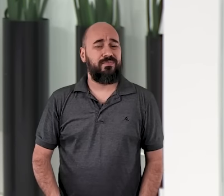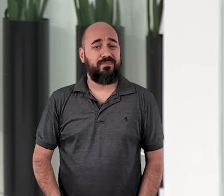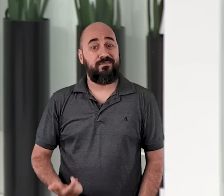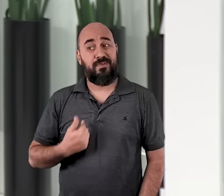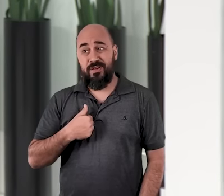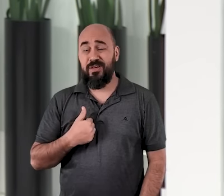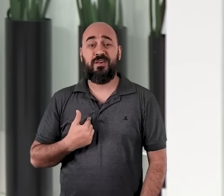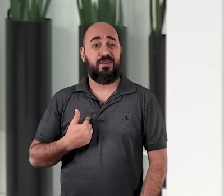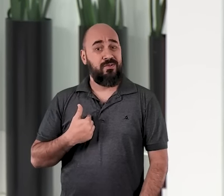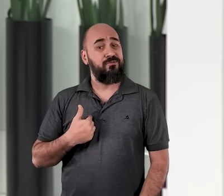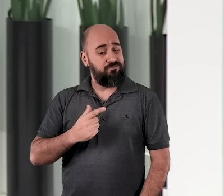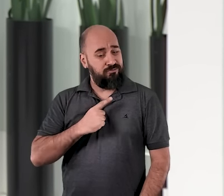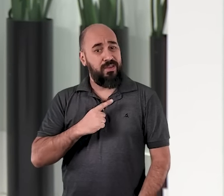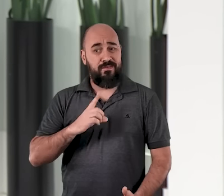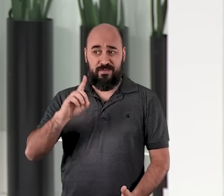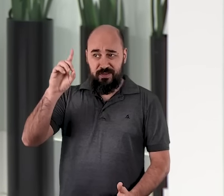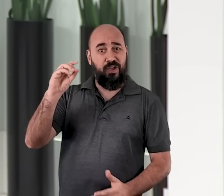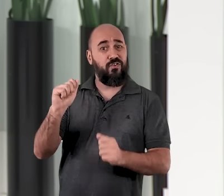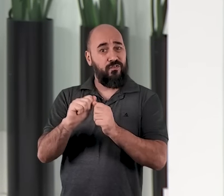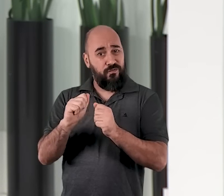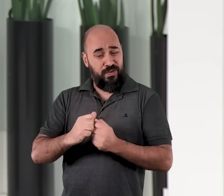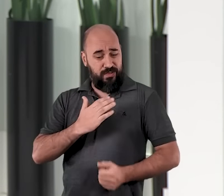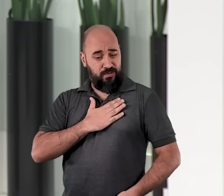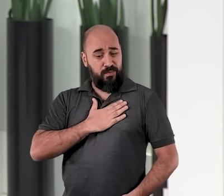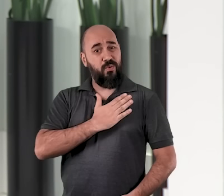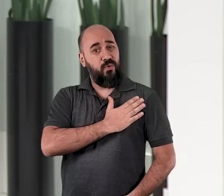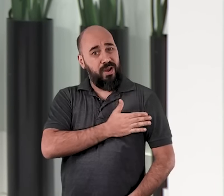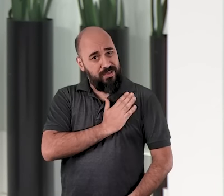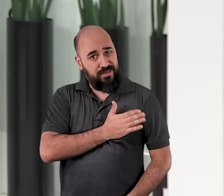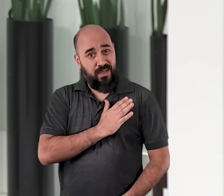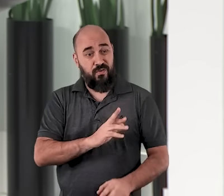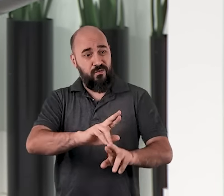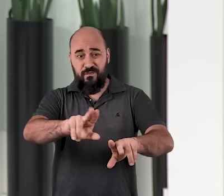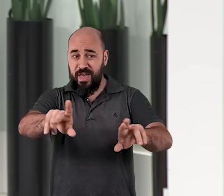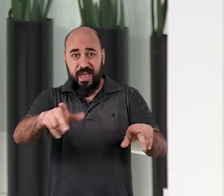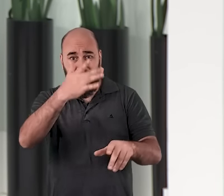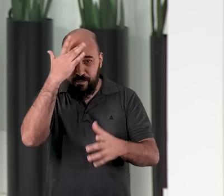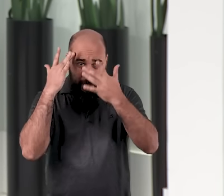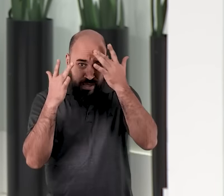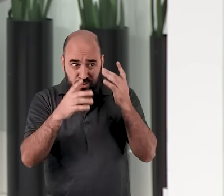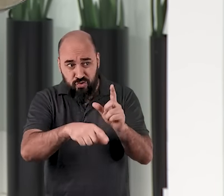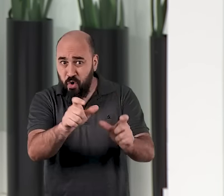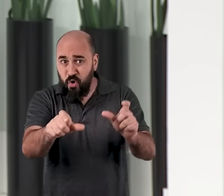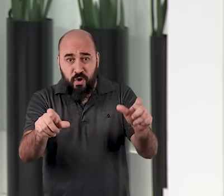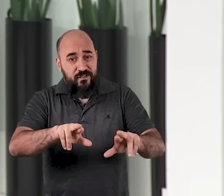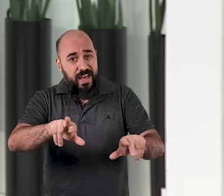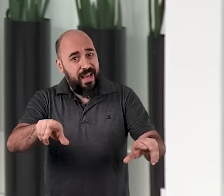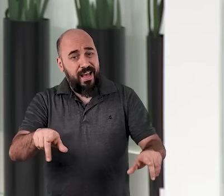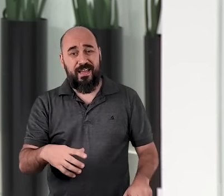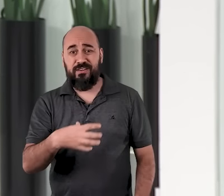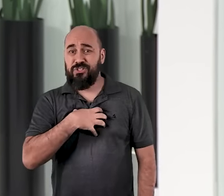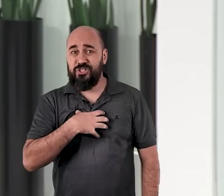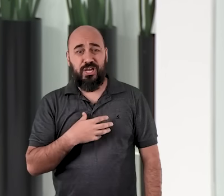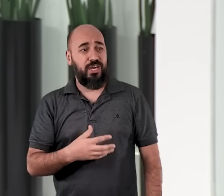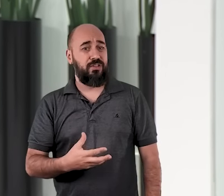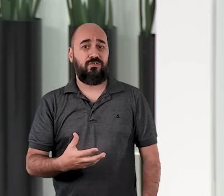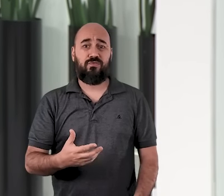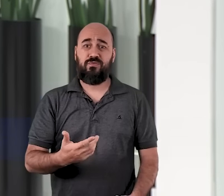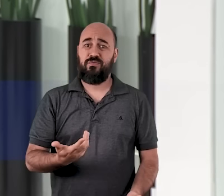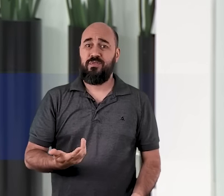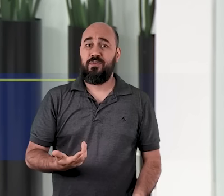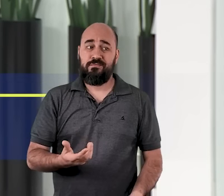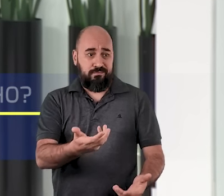Deus já fez ao meu coração, usando diferentes pessoas em diferentes lugares, diferentes circunstâncias.